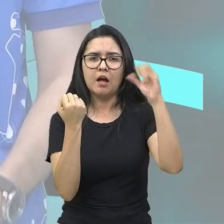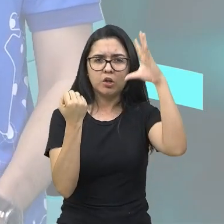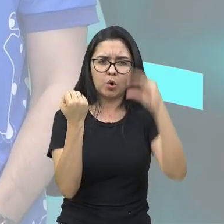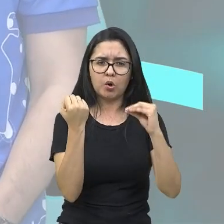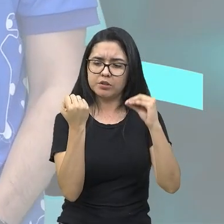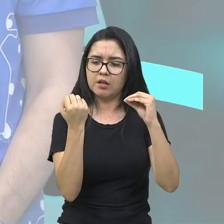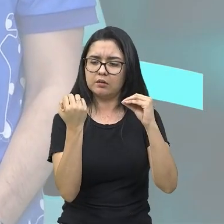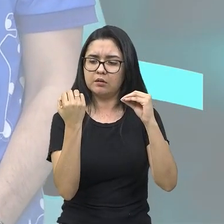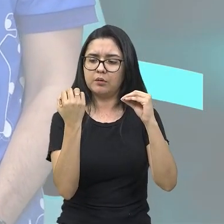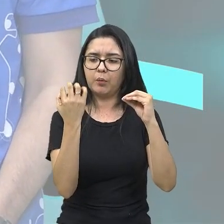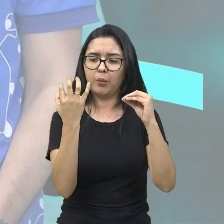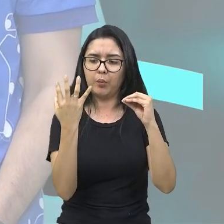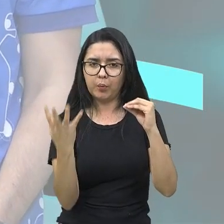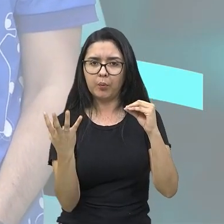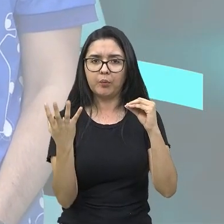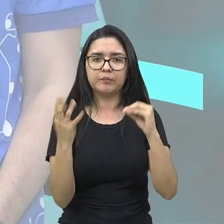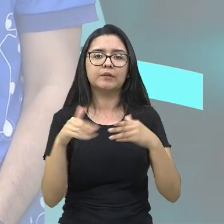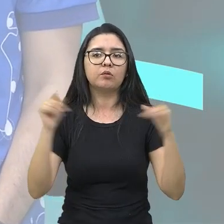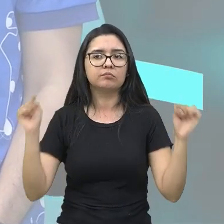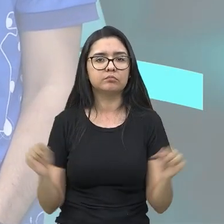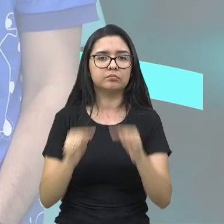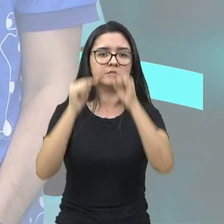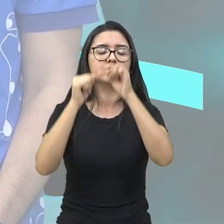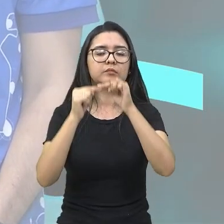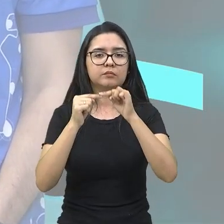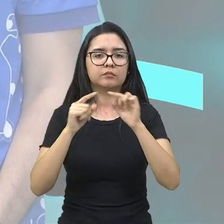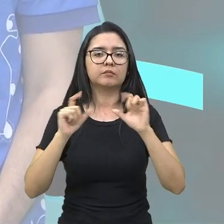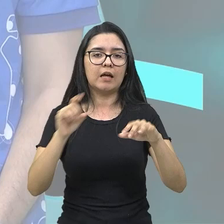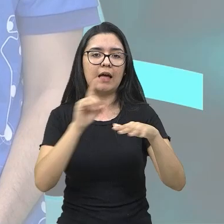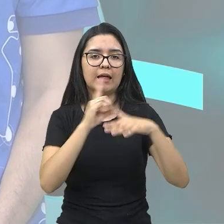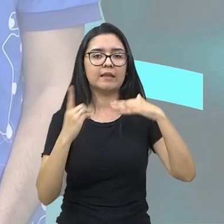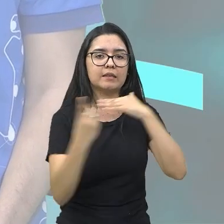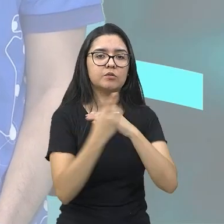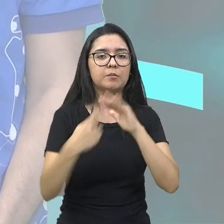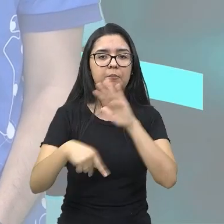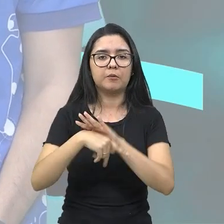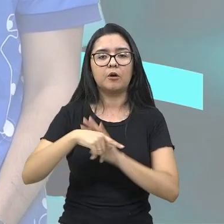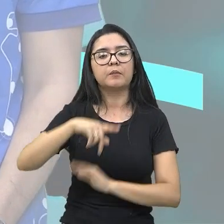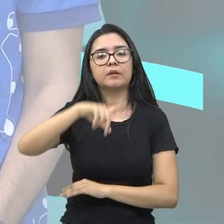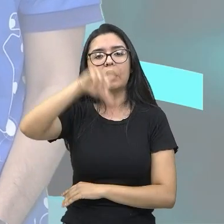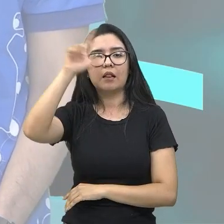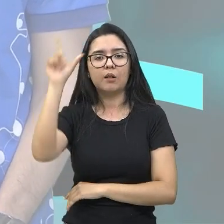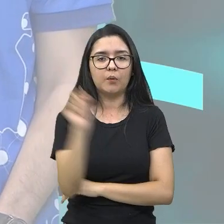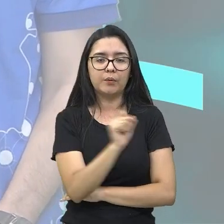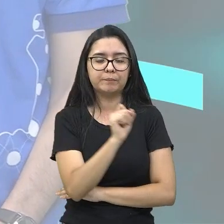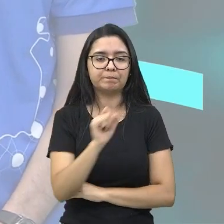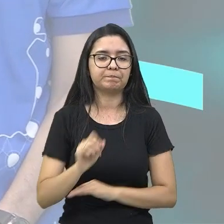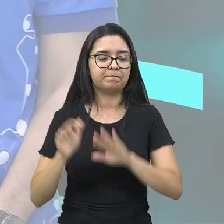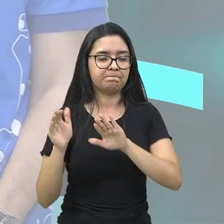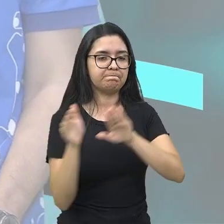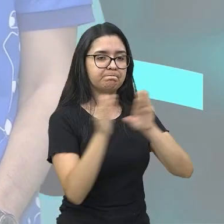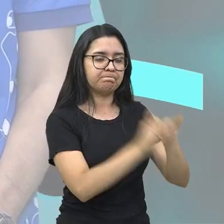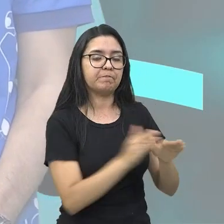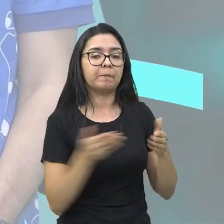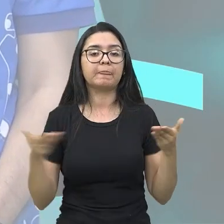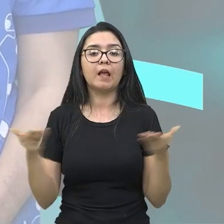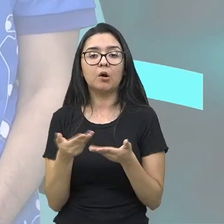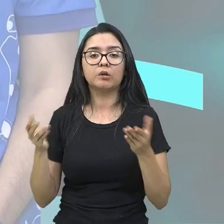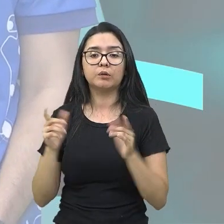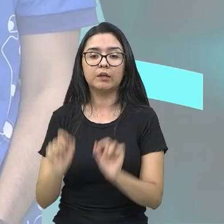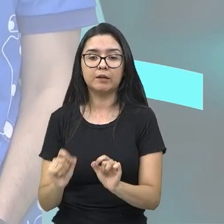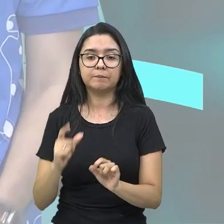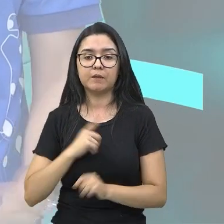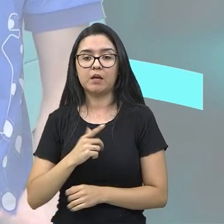de associá-la à deusa Jaci, a deusa da lua. Agora, saindo um pouquinho do campo mítico, a Vitória Régia